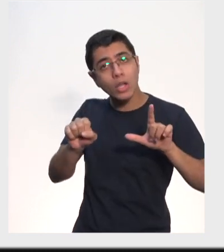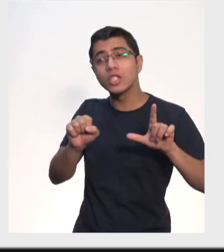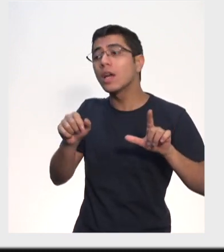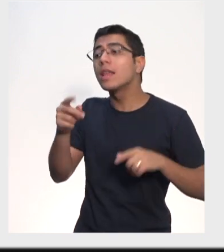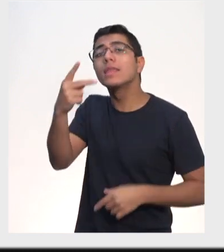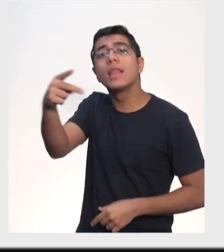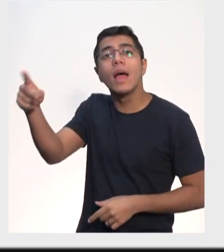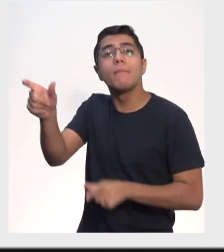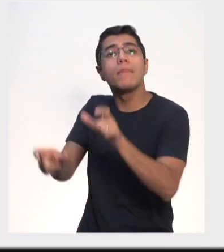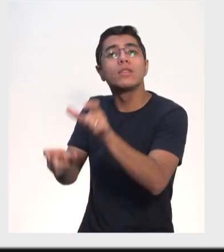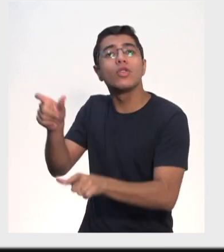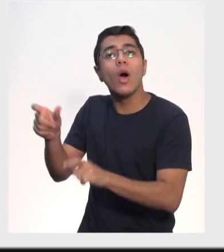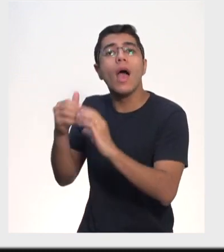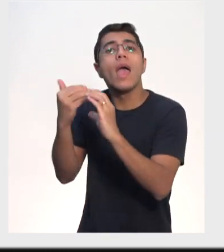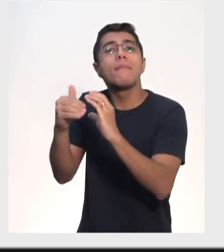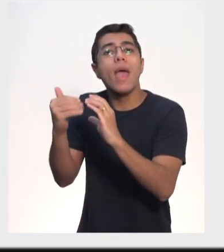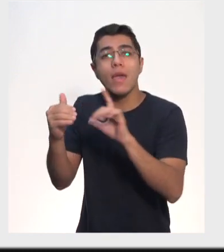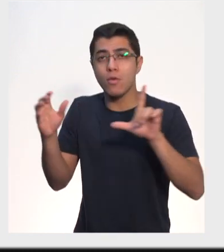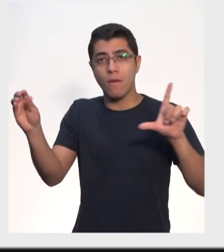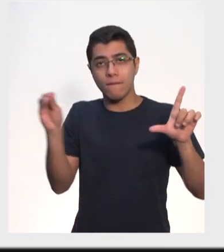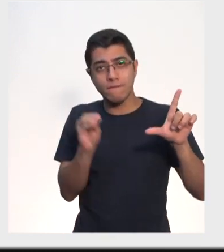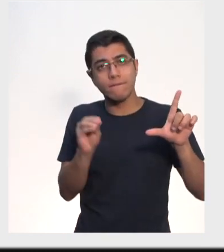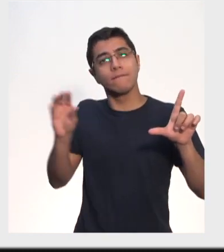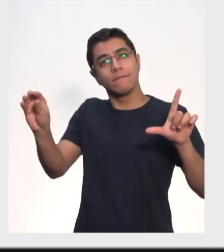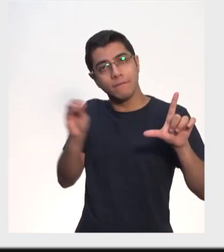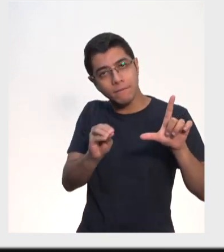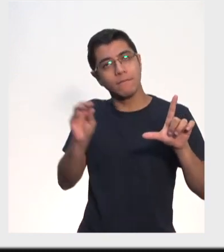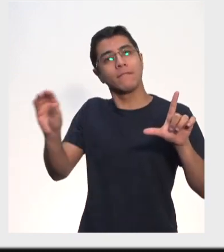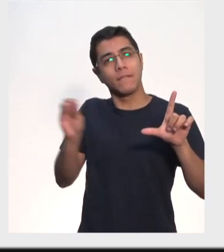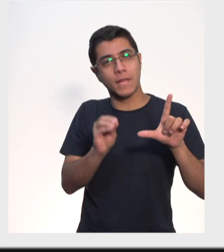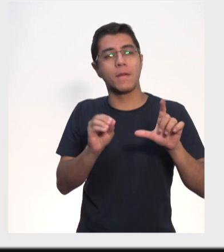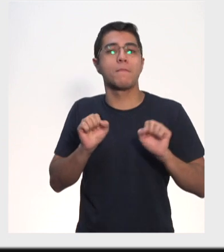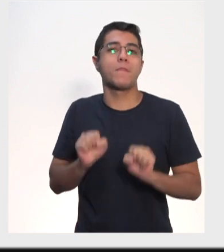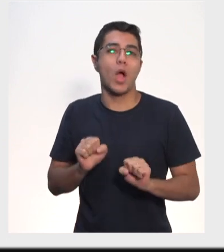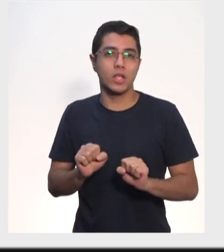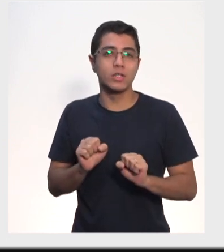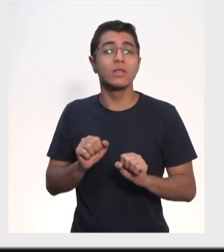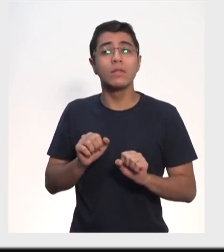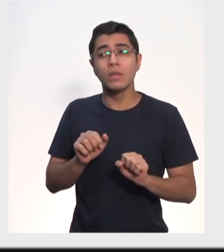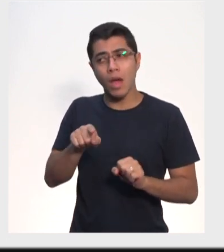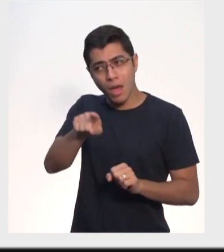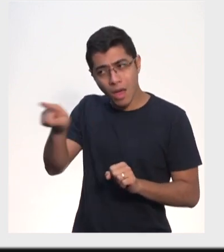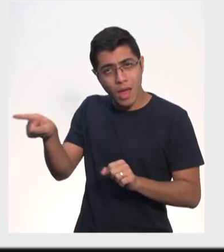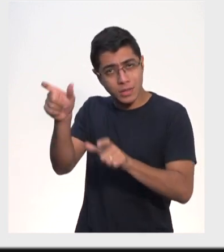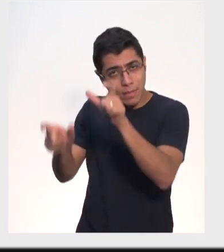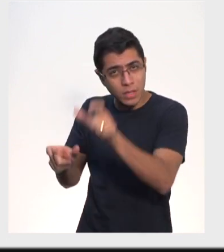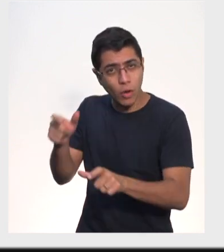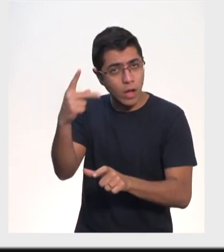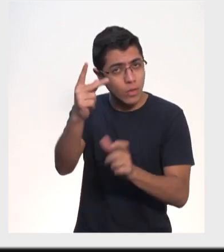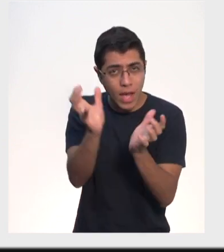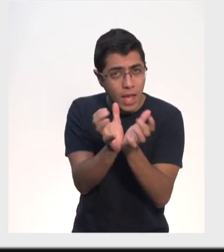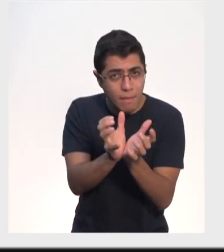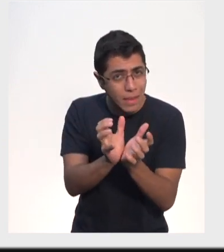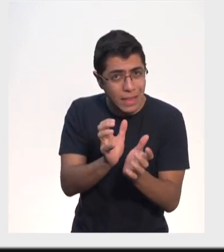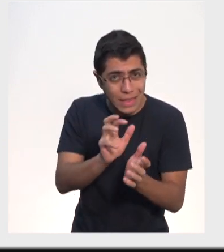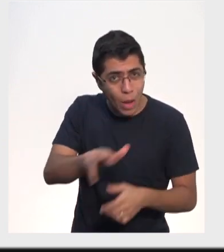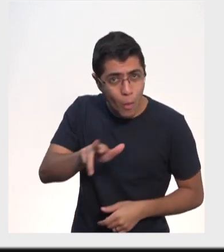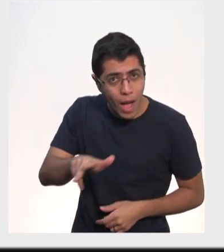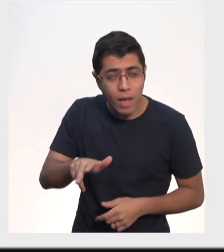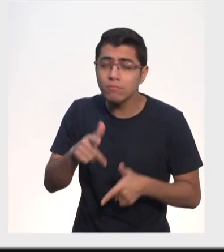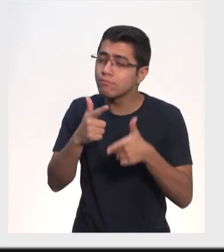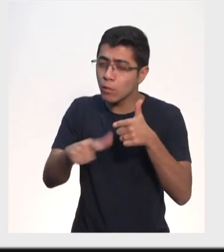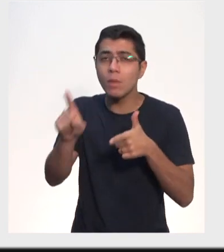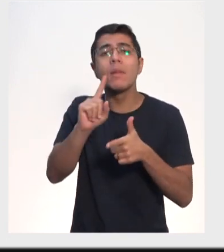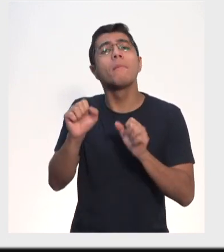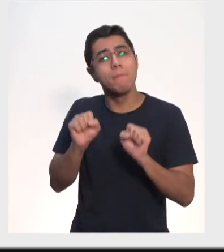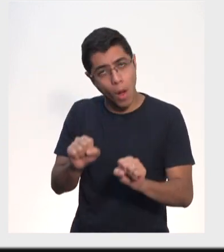para participar dessa videochamada. Pode ser, inclusive, pessoas que não fazem parte da sua equipe. Vou